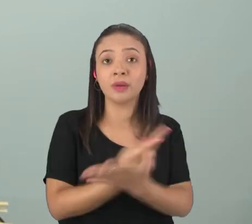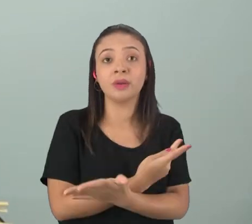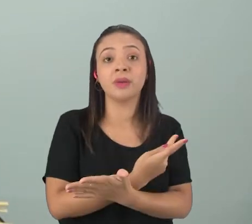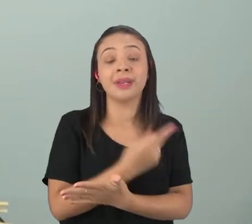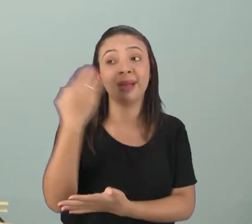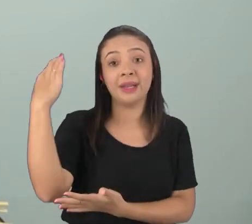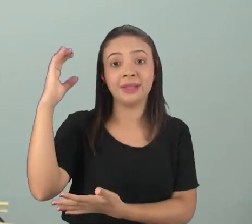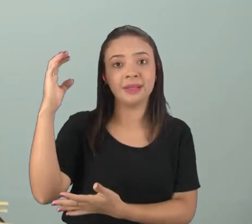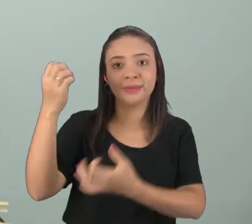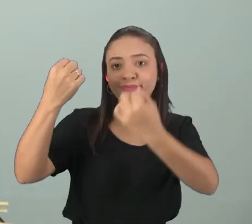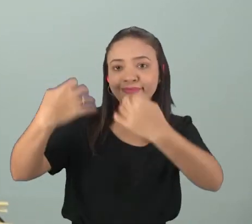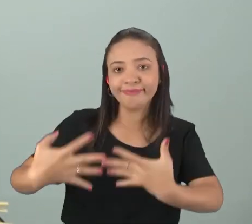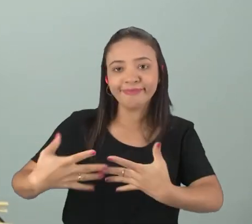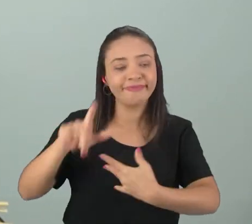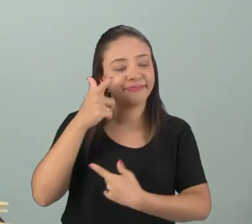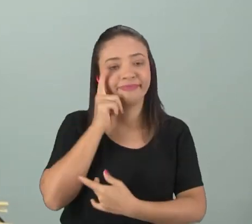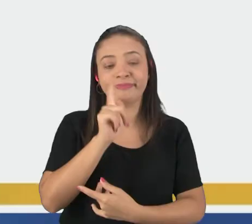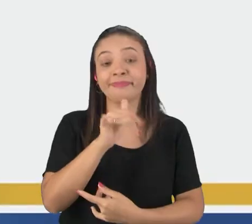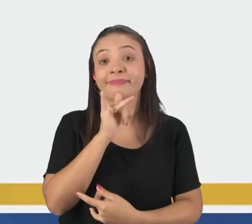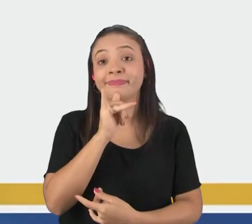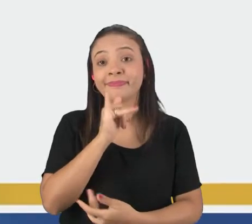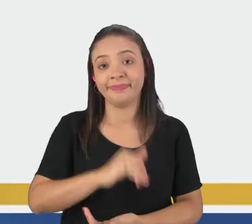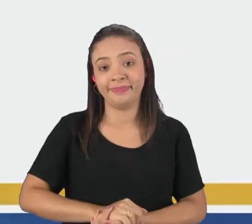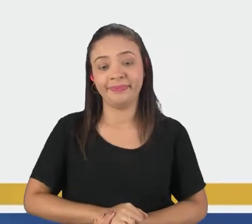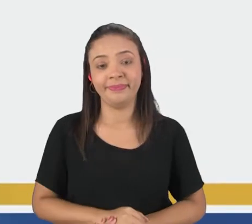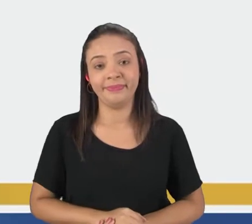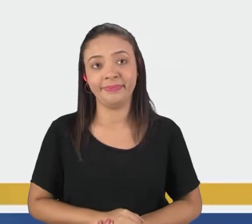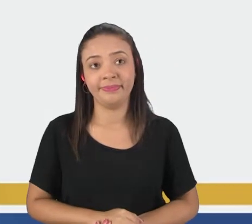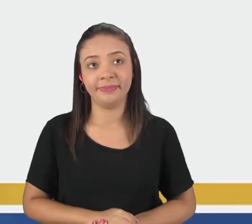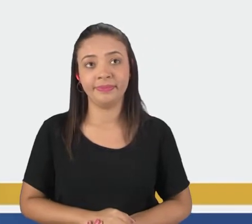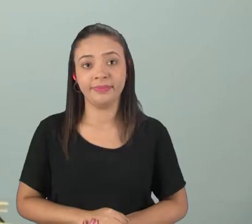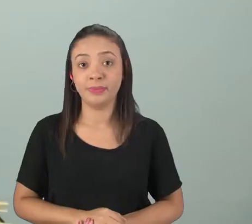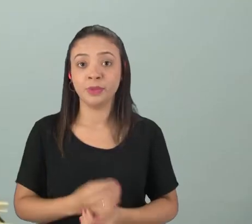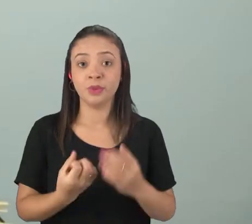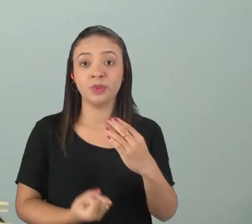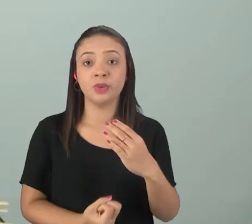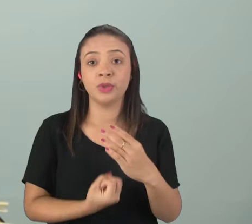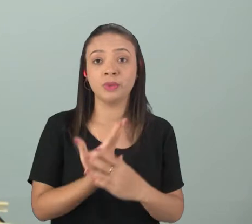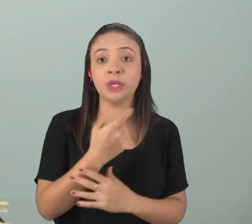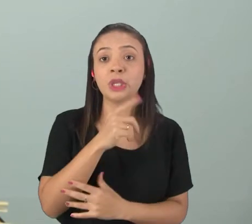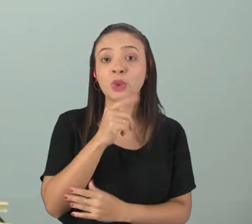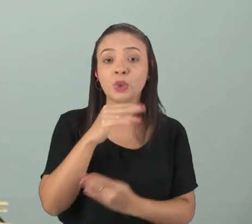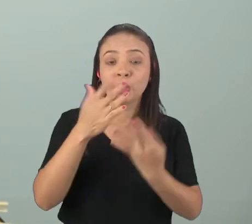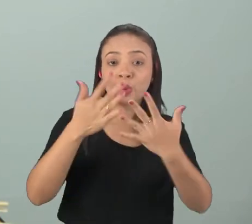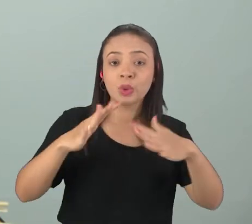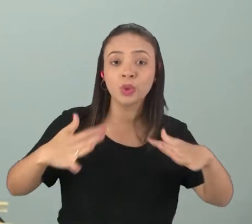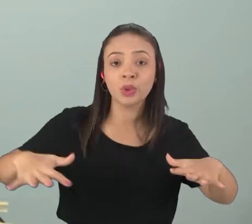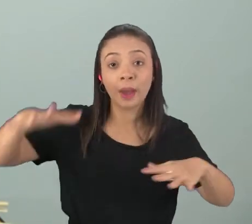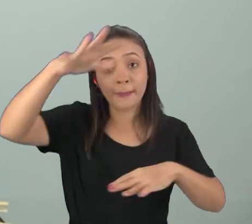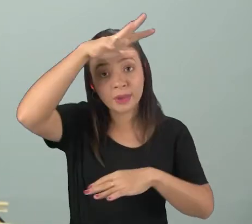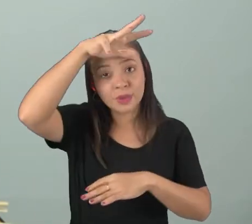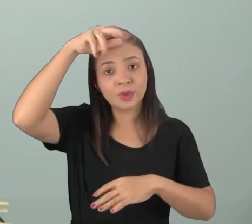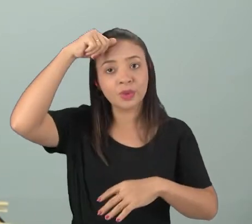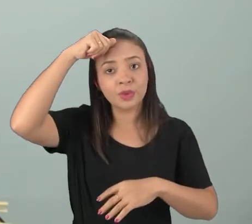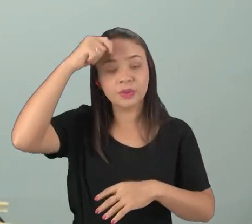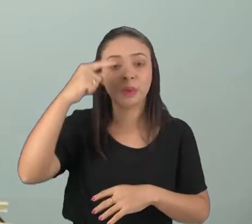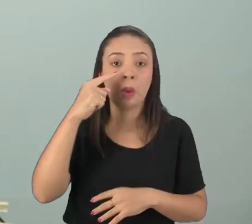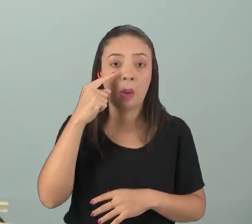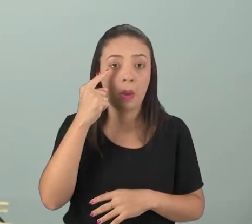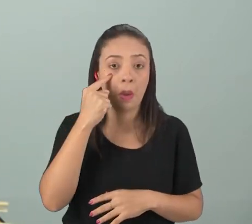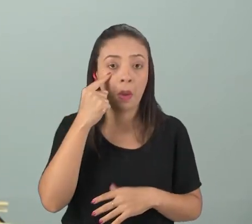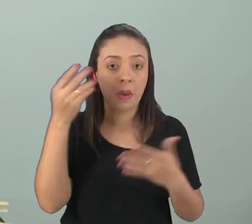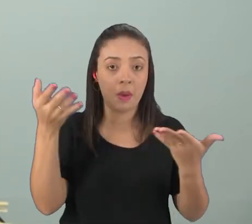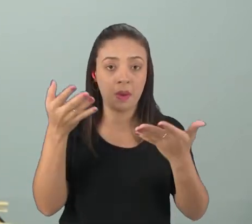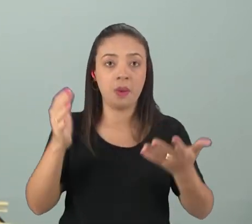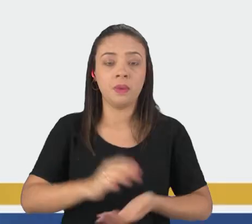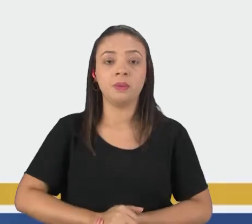a ciência não consegue explicar, né? Por exemplo, o surgimento, né, do rio Amazonas, que eu quero que você veja aqui comigo.